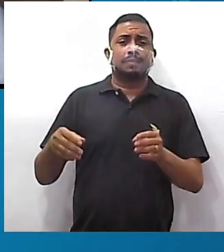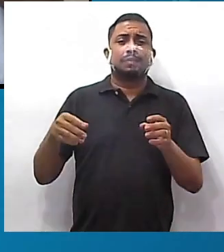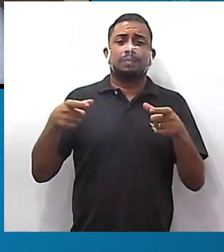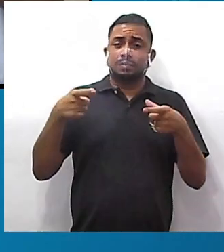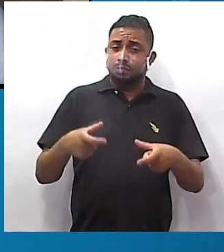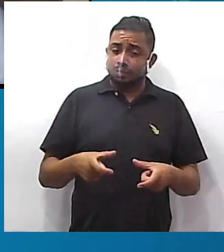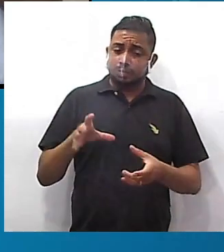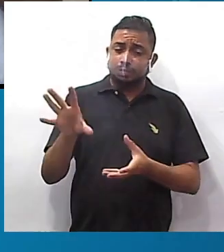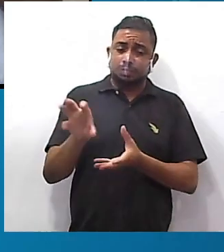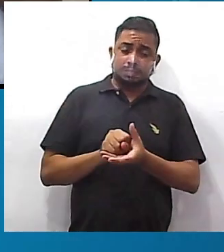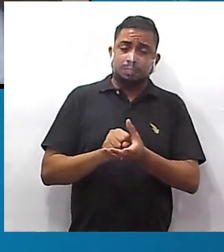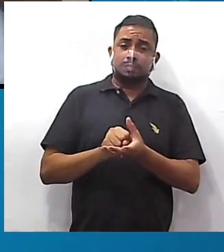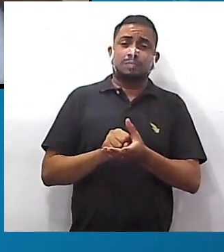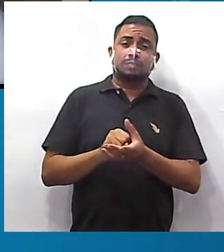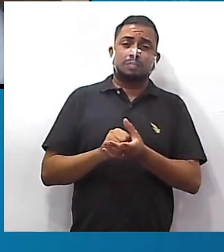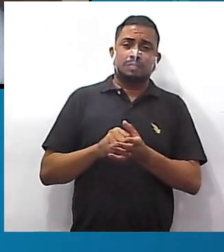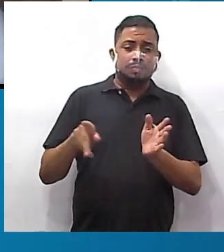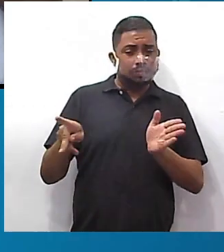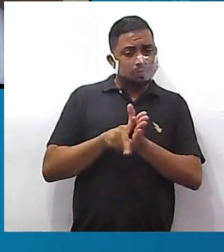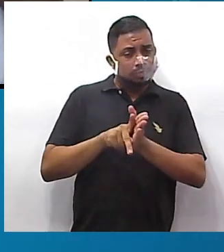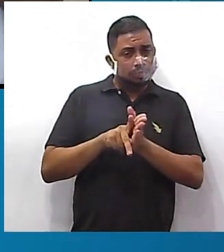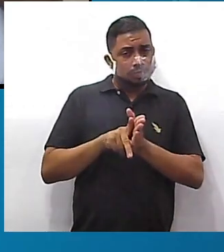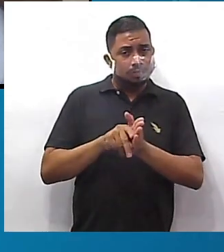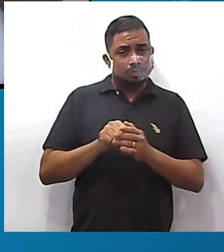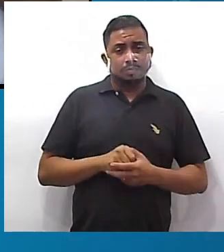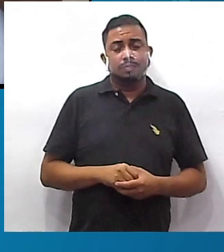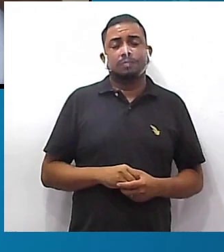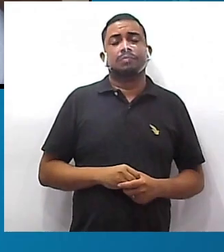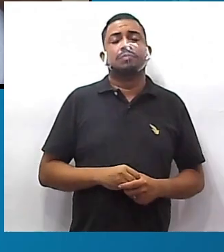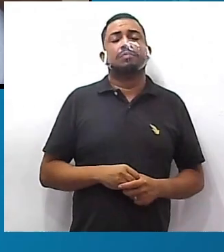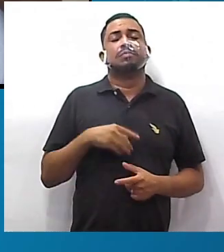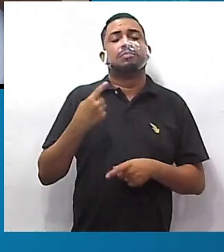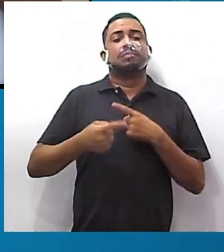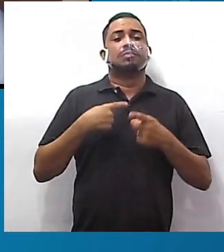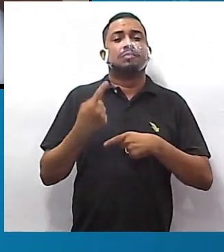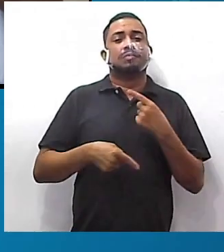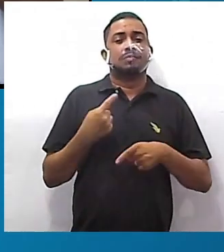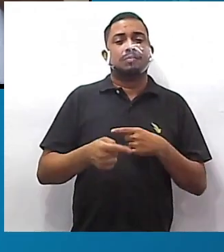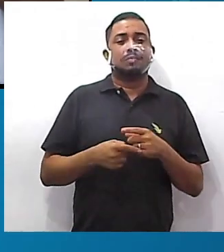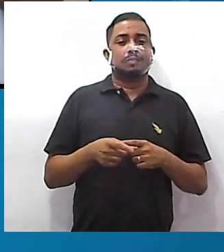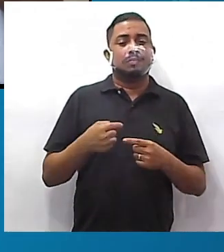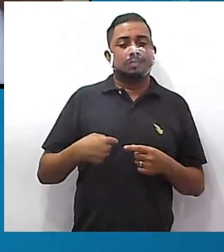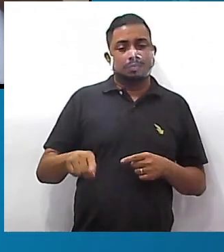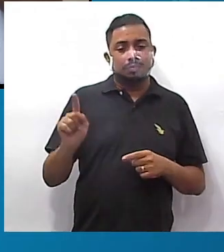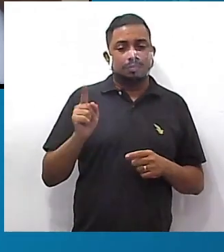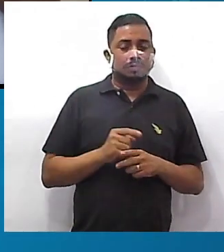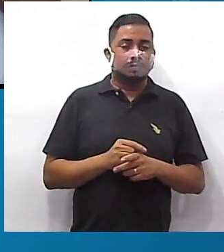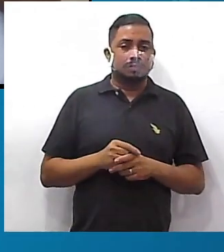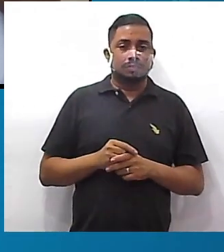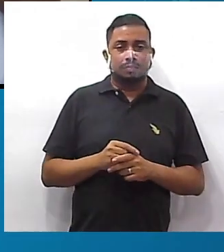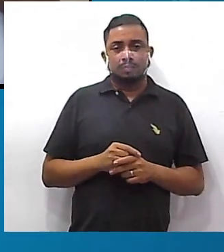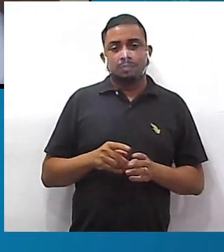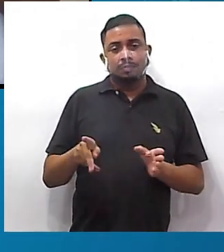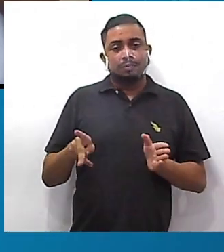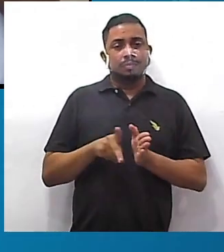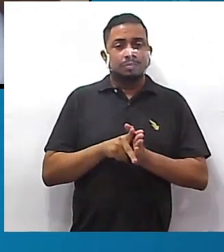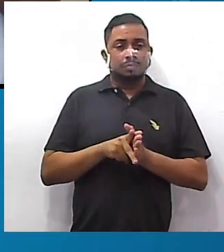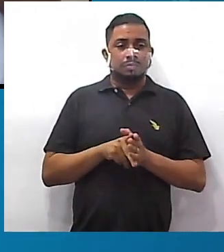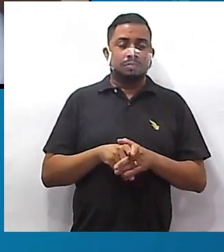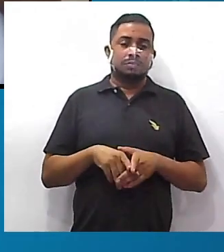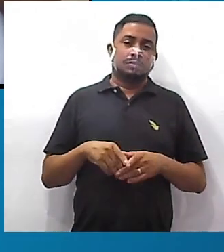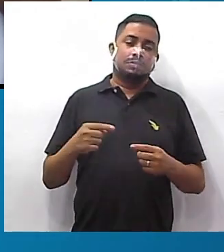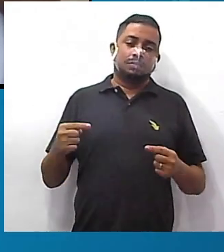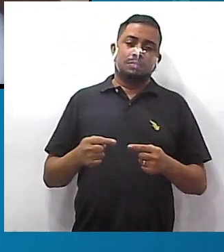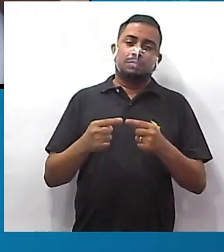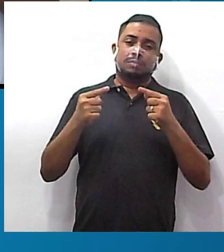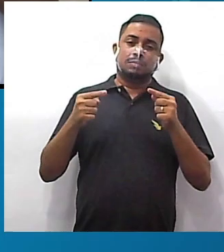de coletas apropriados para que depois ela siga para um destino apropriado de acordo